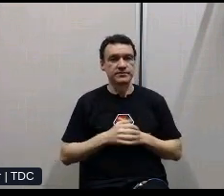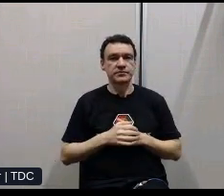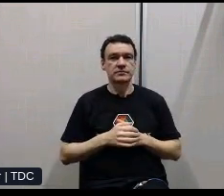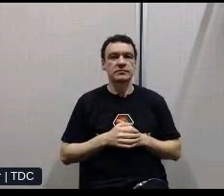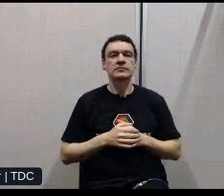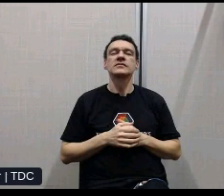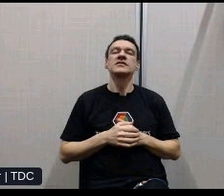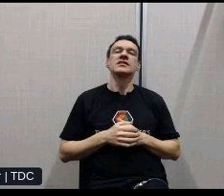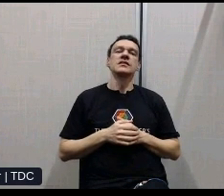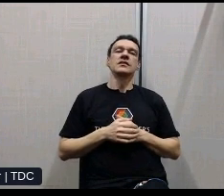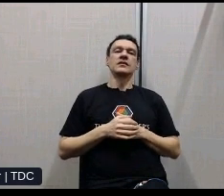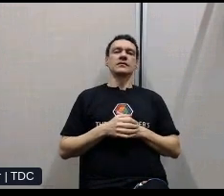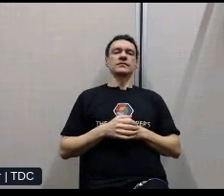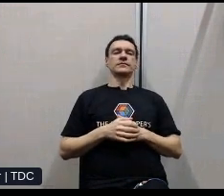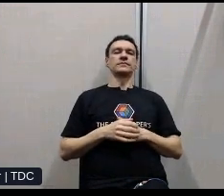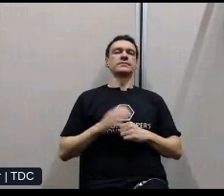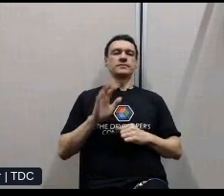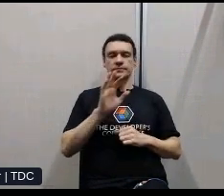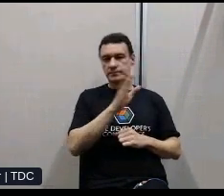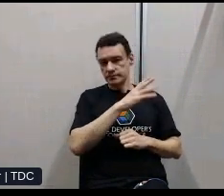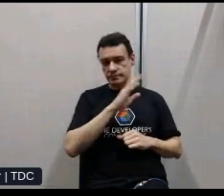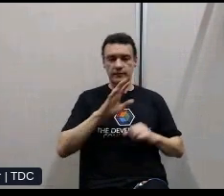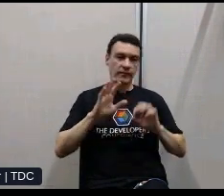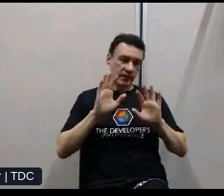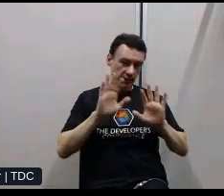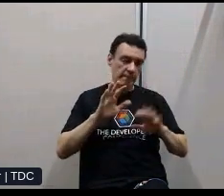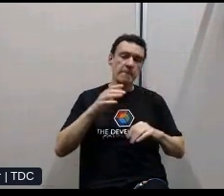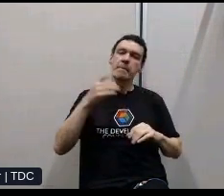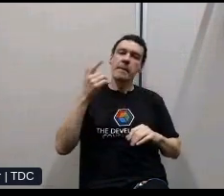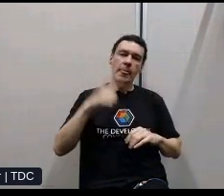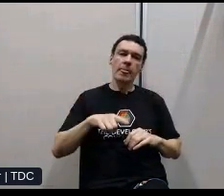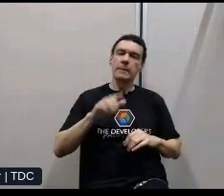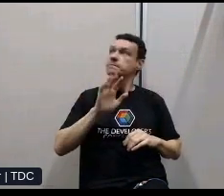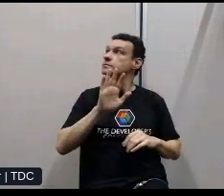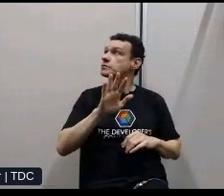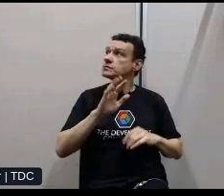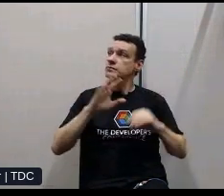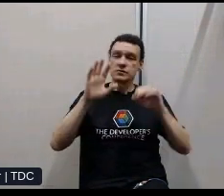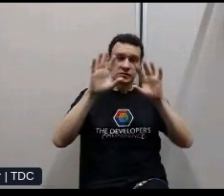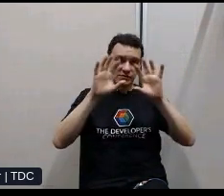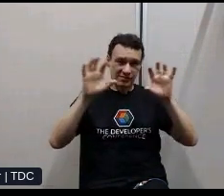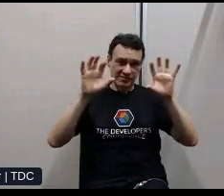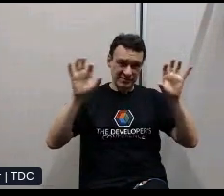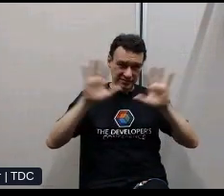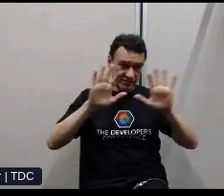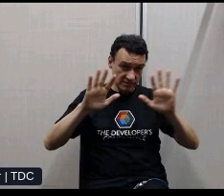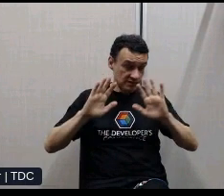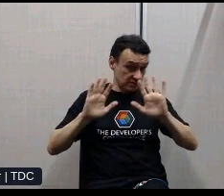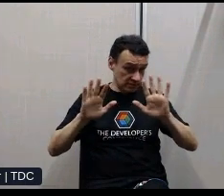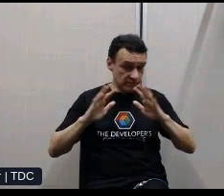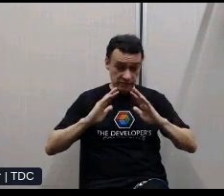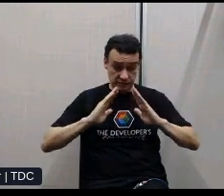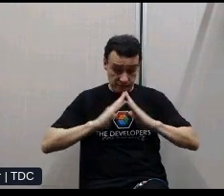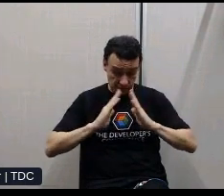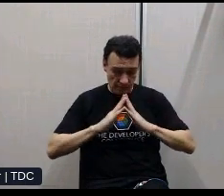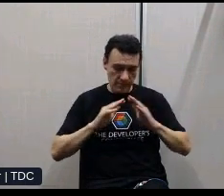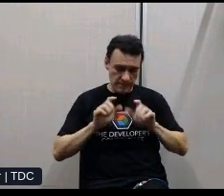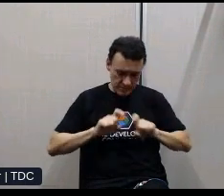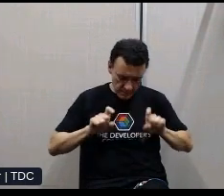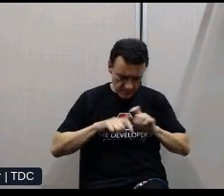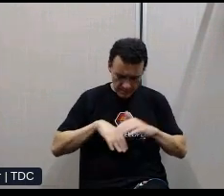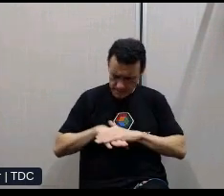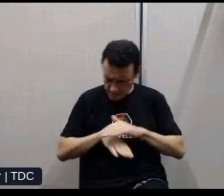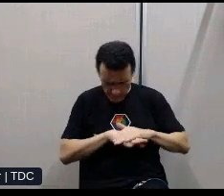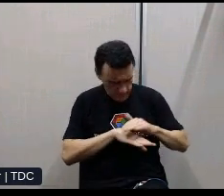com processamento local em casa e sem compartilhamento e sem segurança, quando a gente vai para uma nuvem